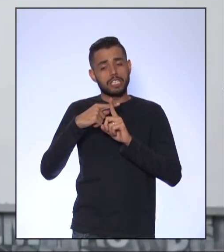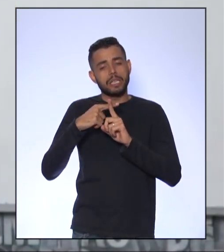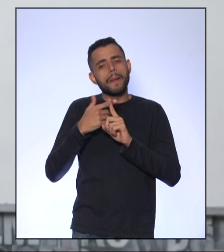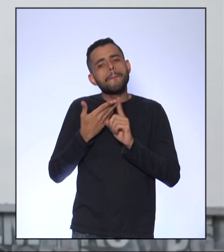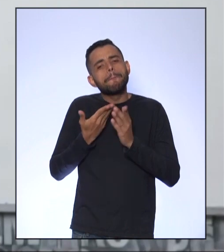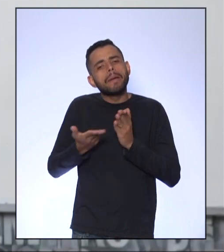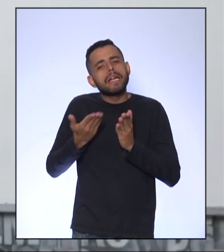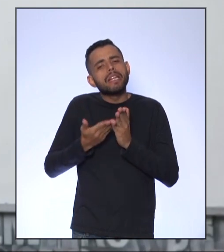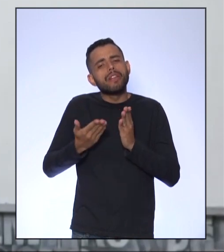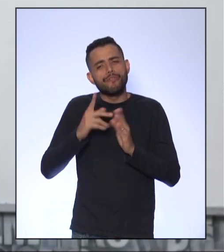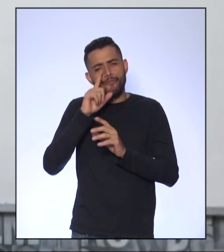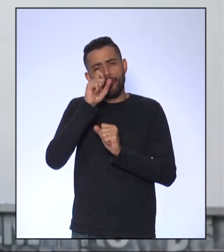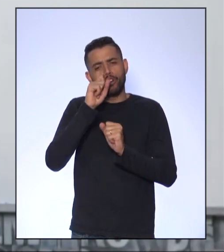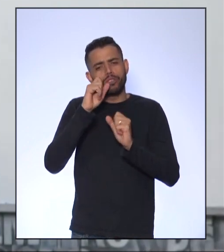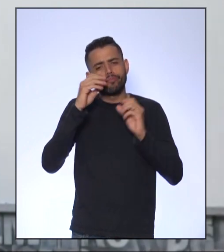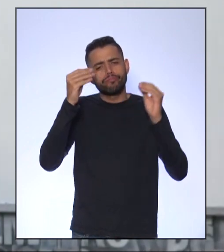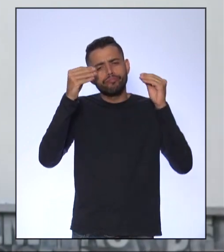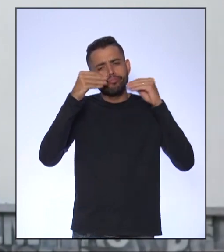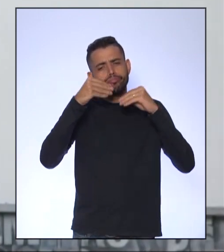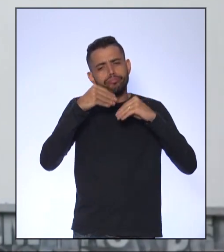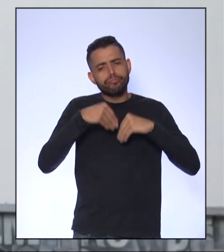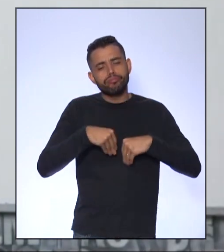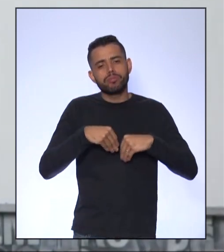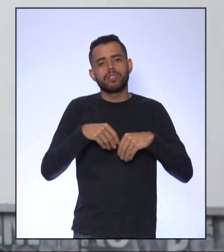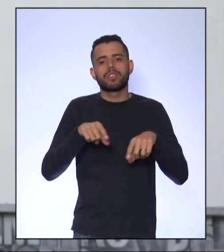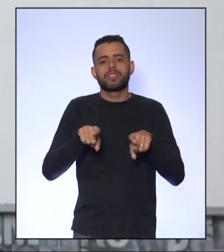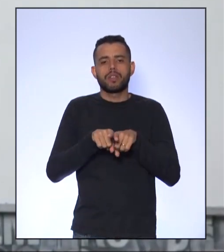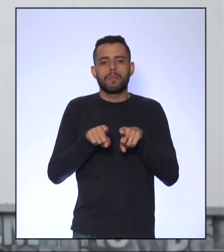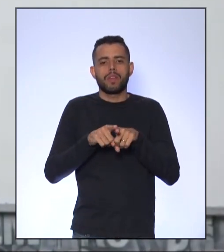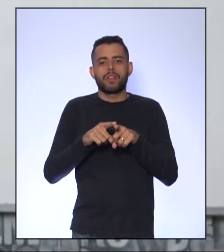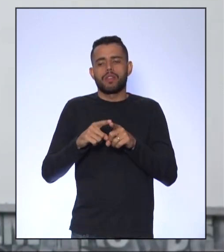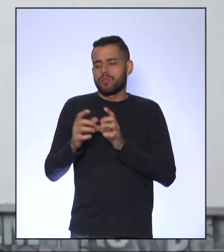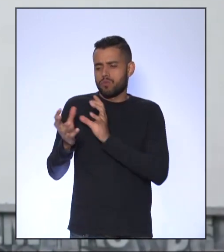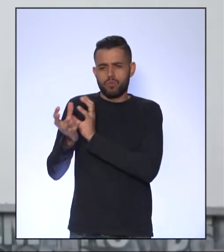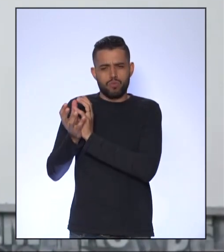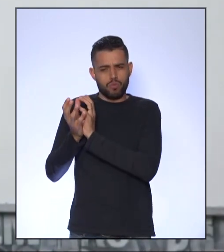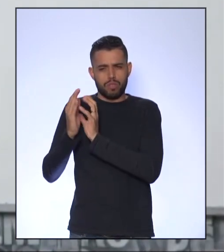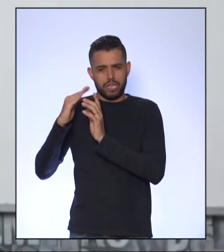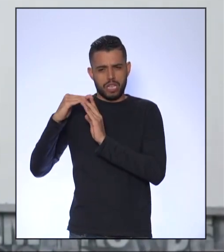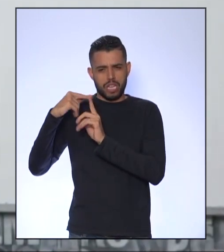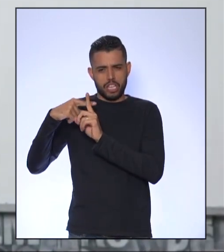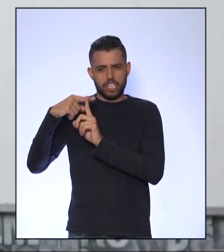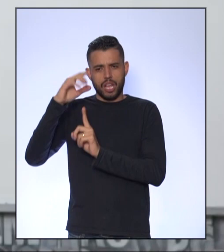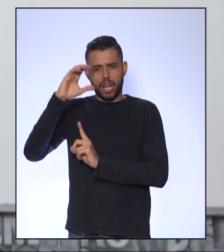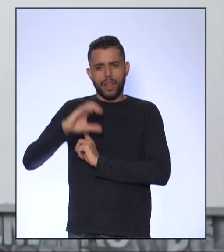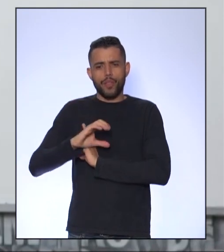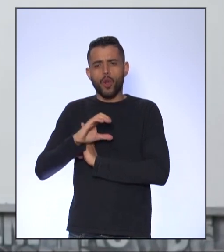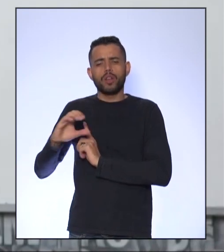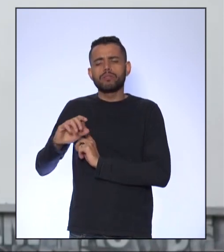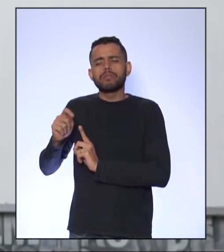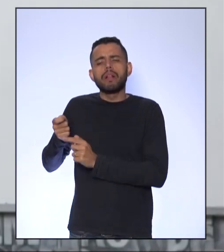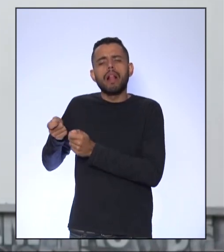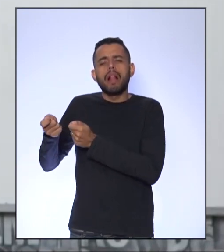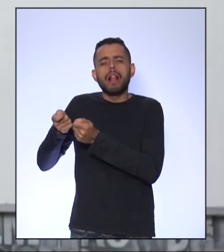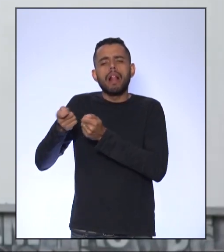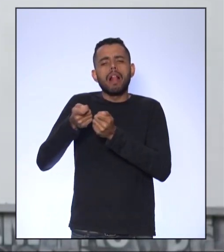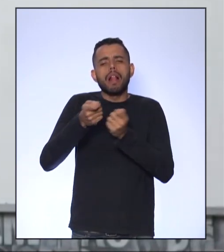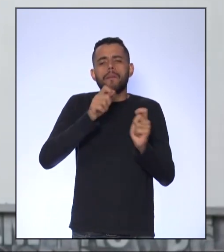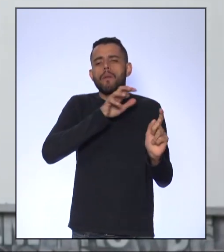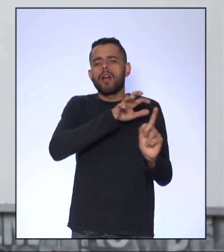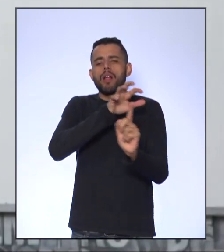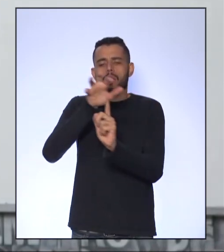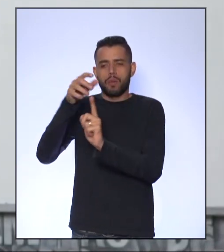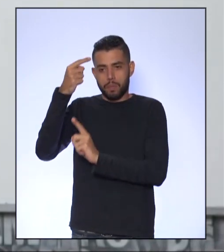da figura alienadora usado pelo clero católico para manipular o pensamento